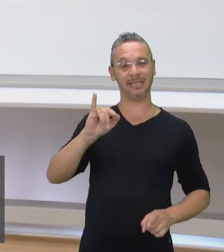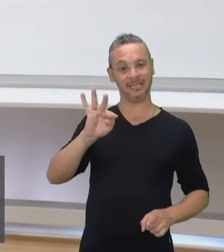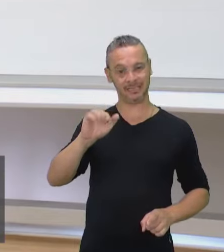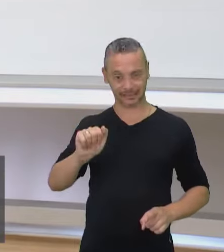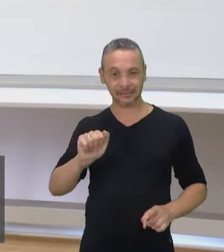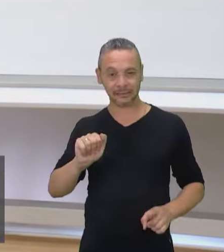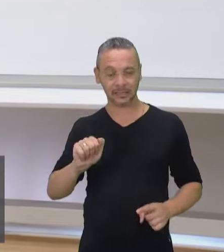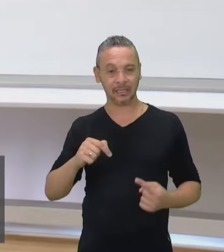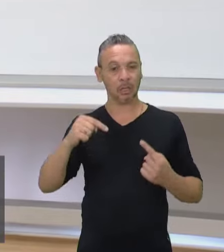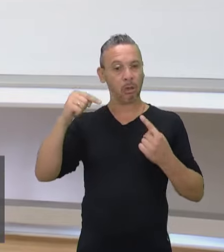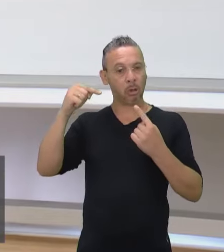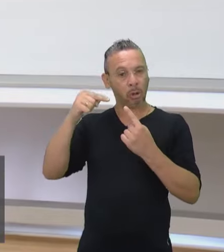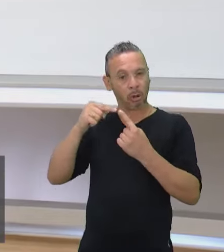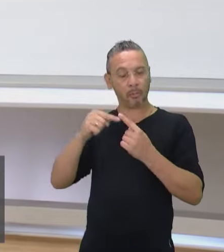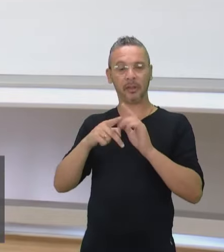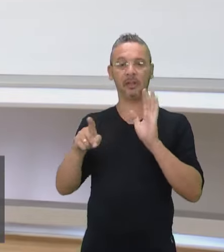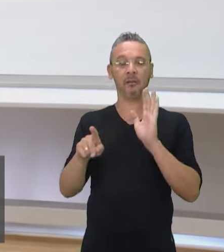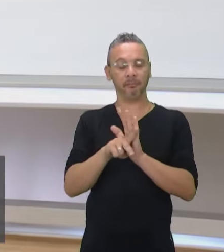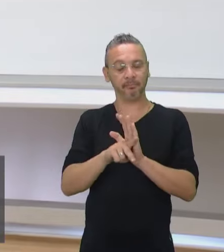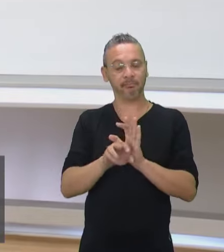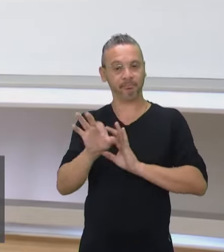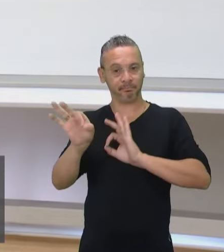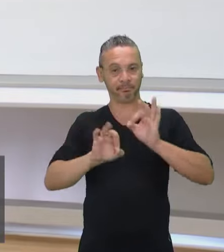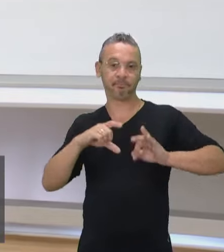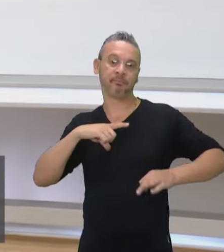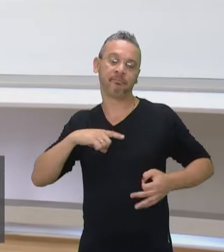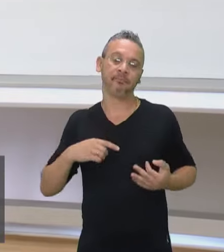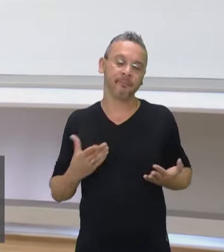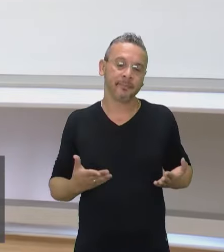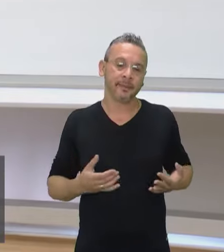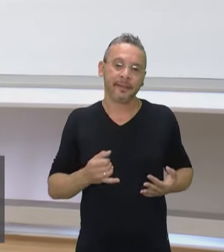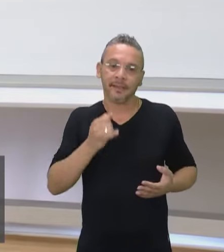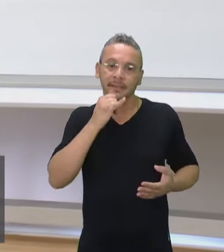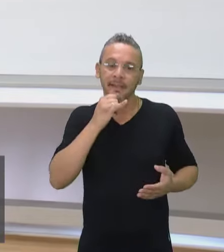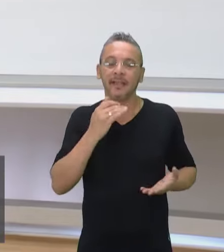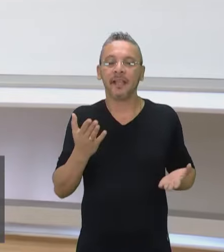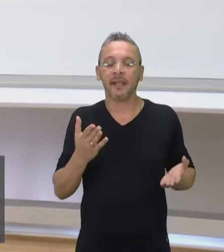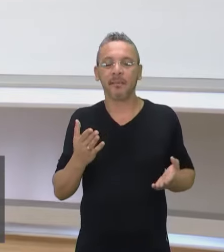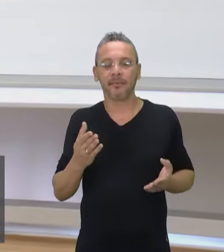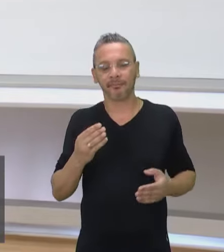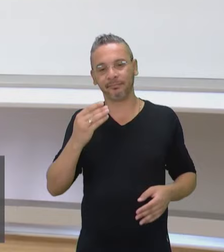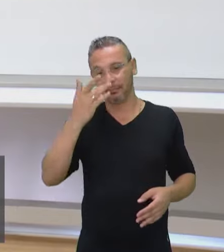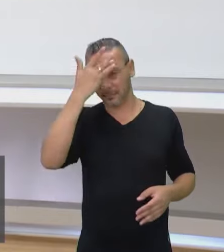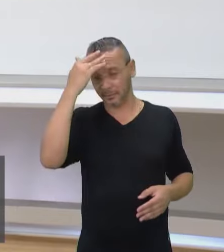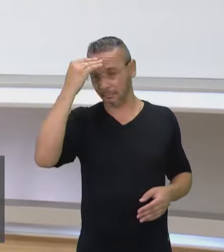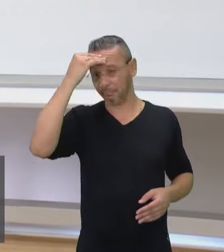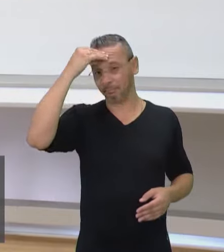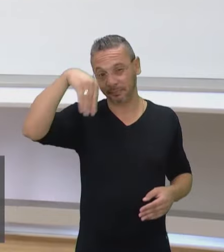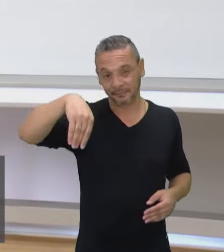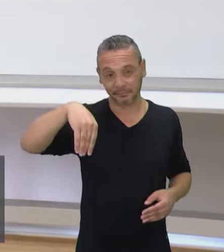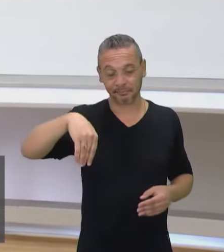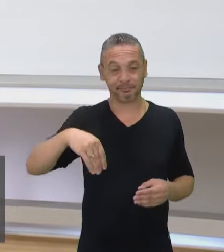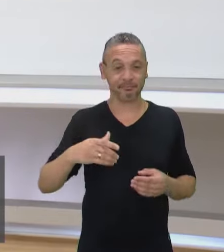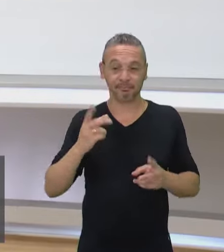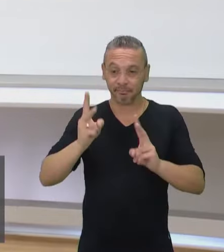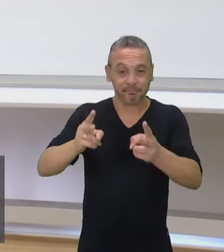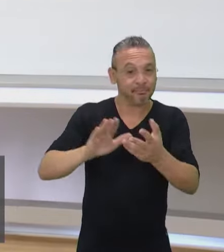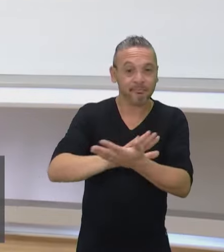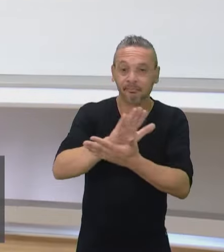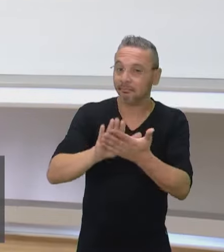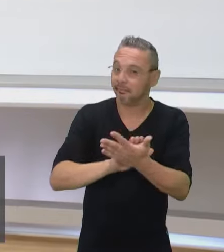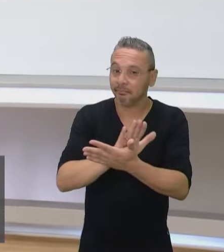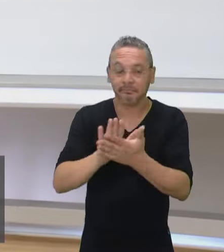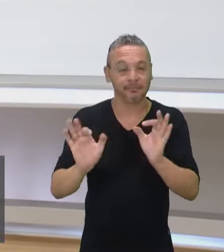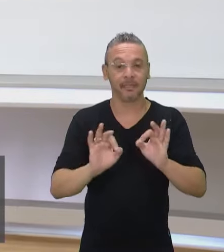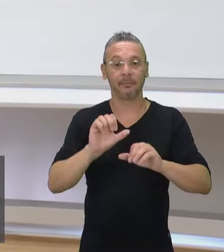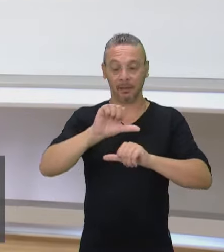quiseram realizar o comunismo. Então, houve um fracasso dessas tentativas no mundo, né? Mas houve também